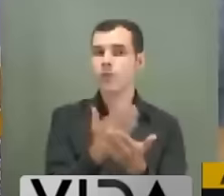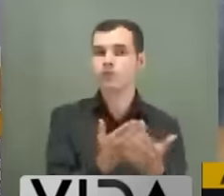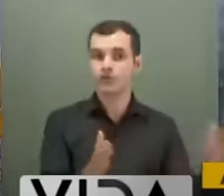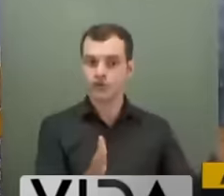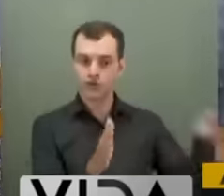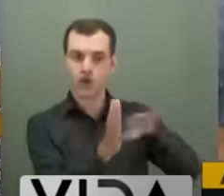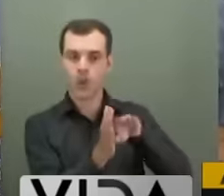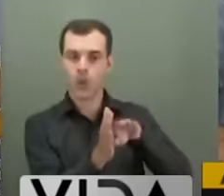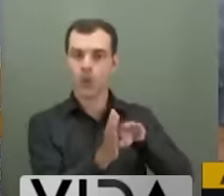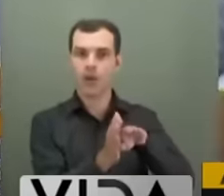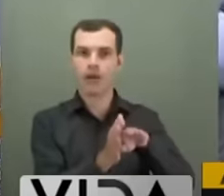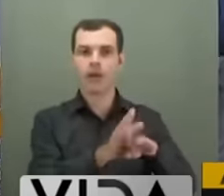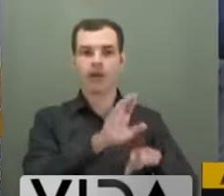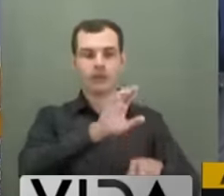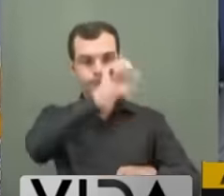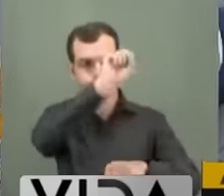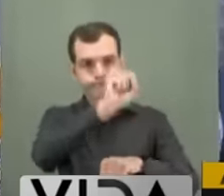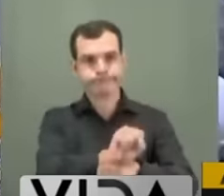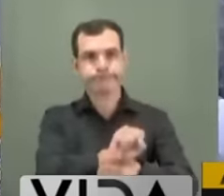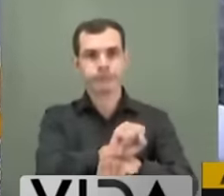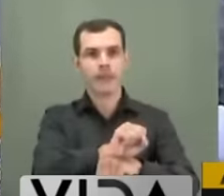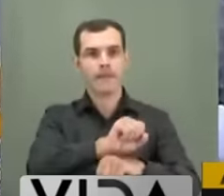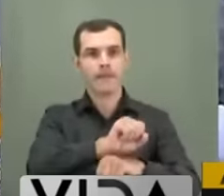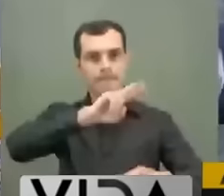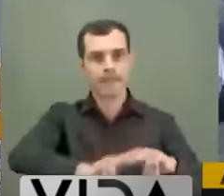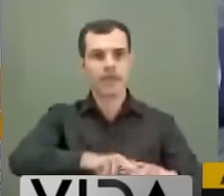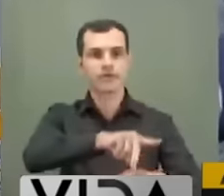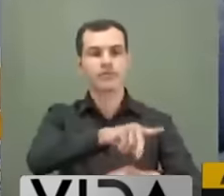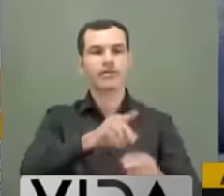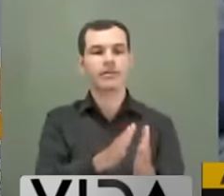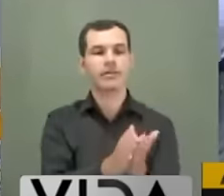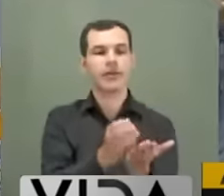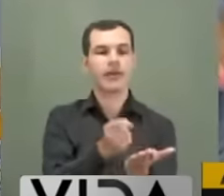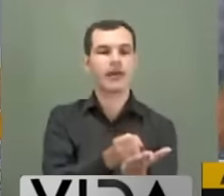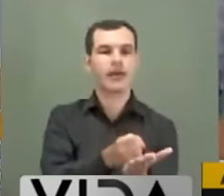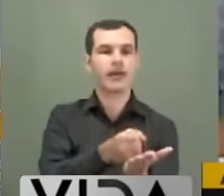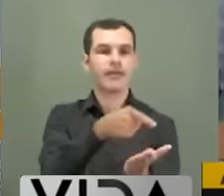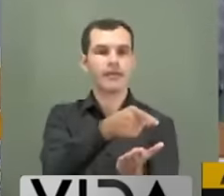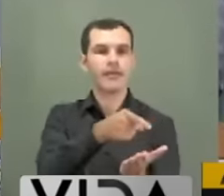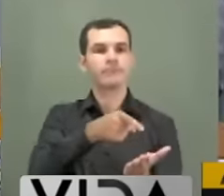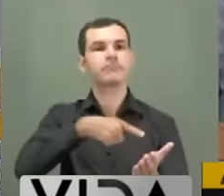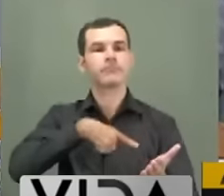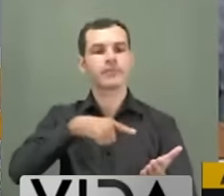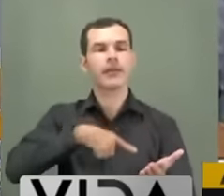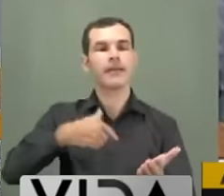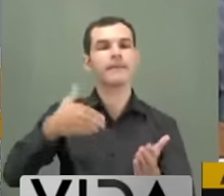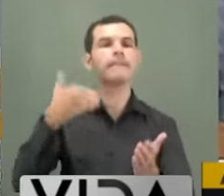presos, passaporte retido, conta bancária bloqueada,